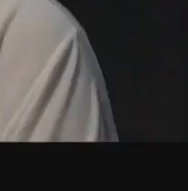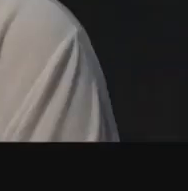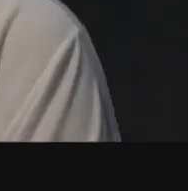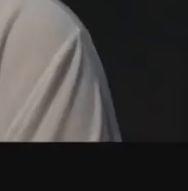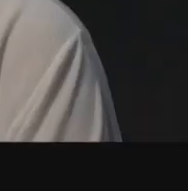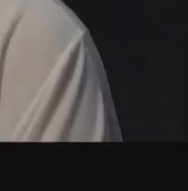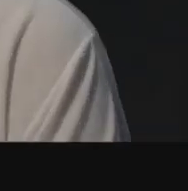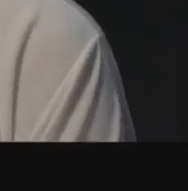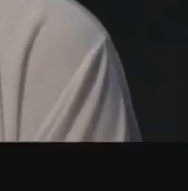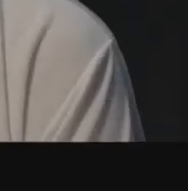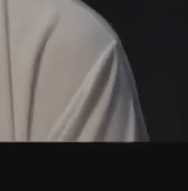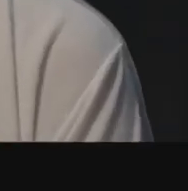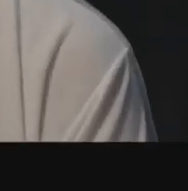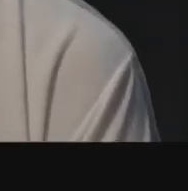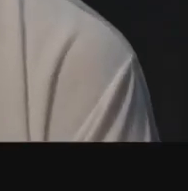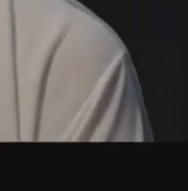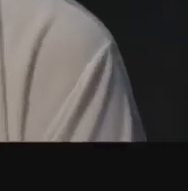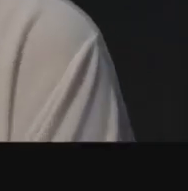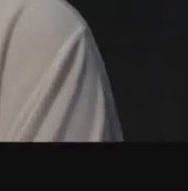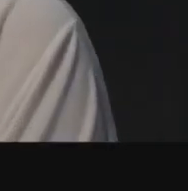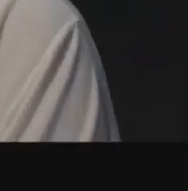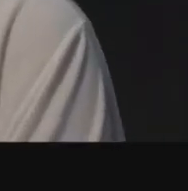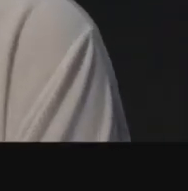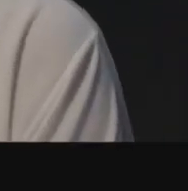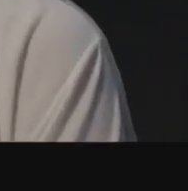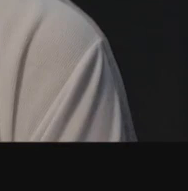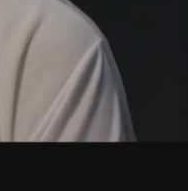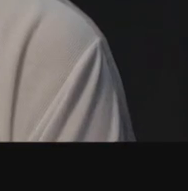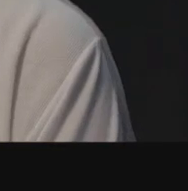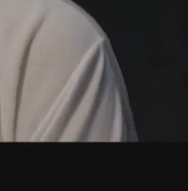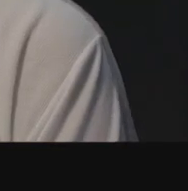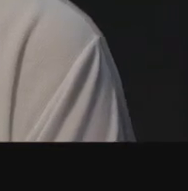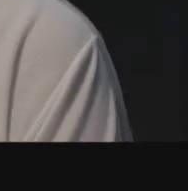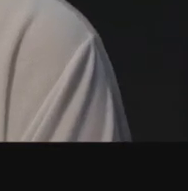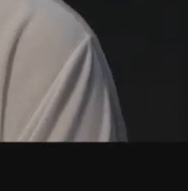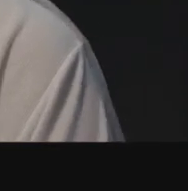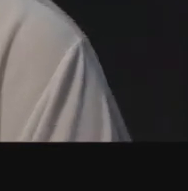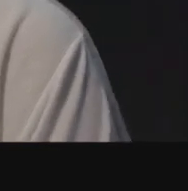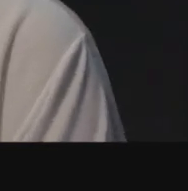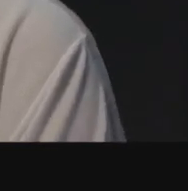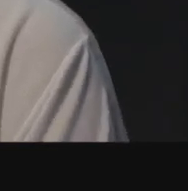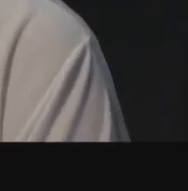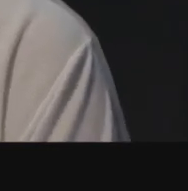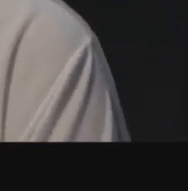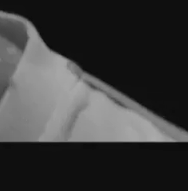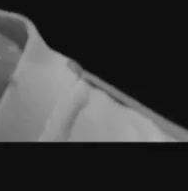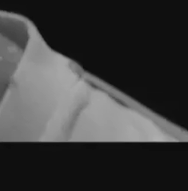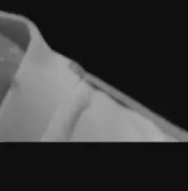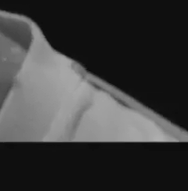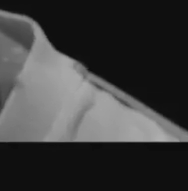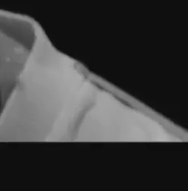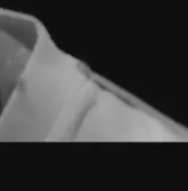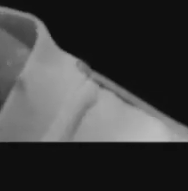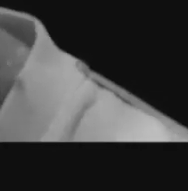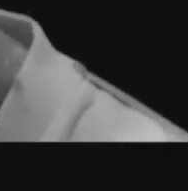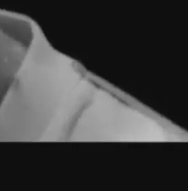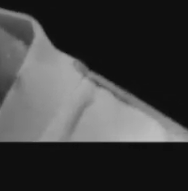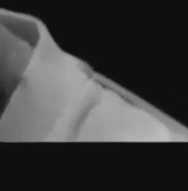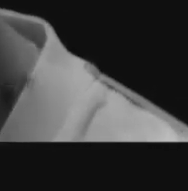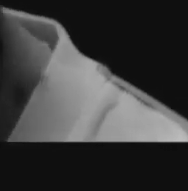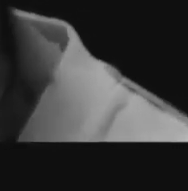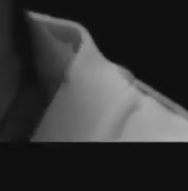baixo. Foi minha primeira namorada. Sim. E eu casei, tinha 20 anos. E não tem muito o